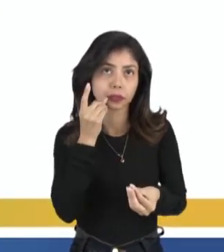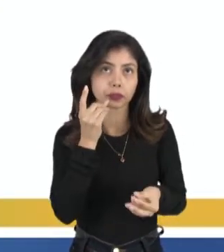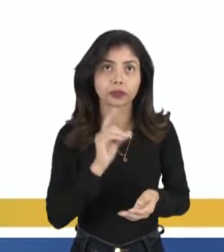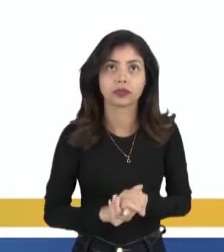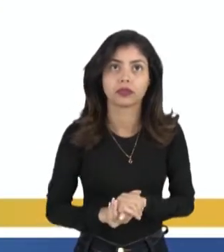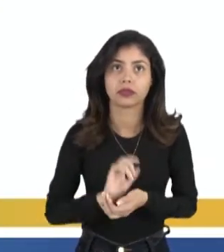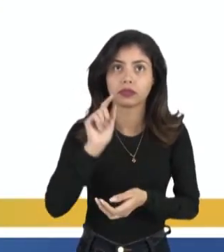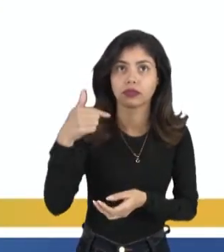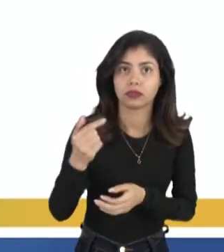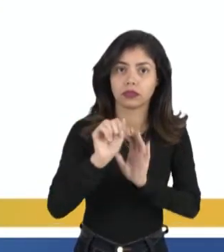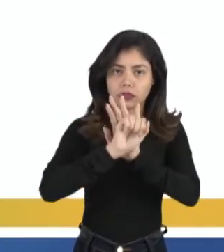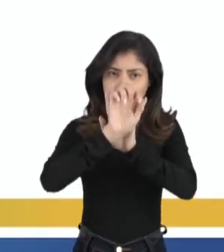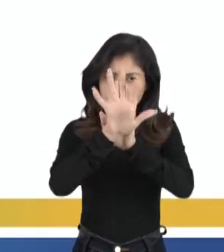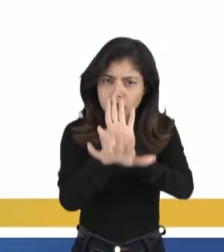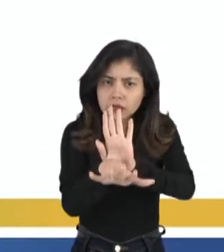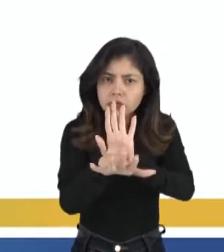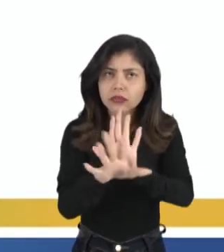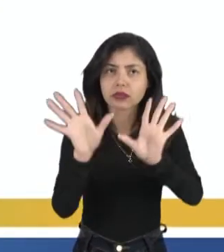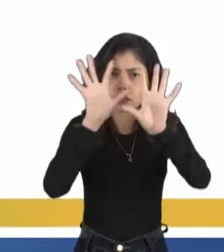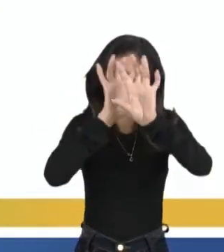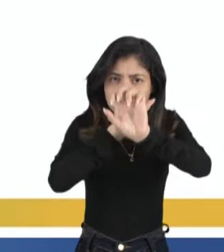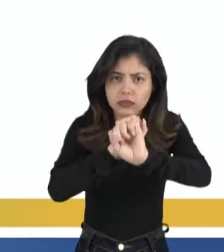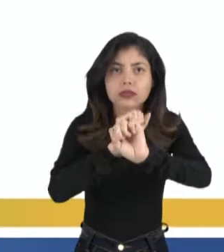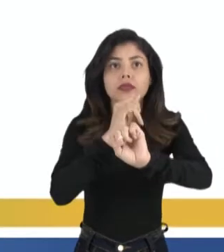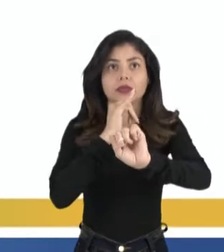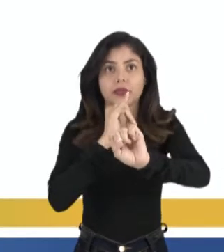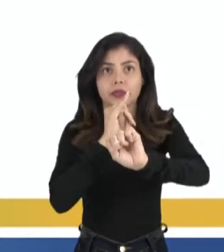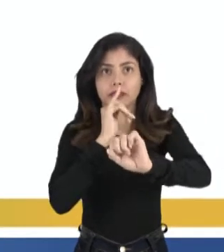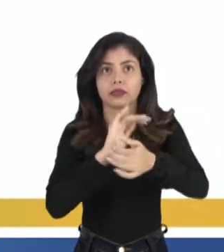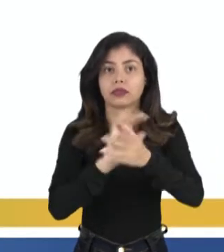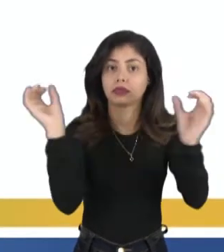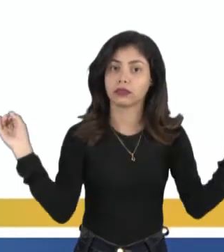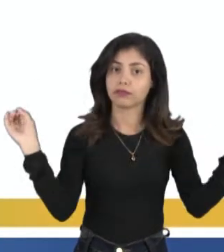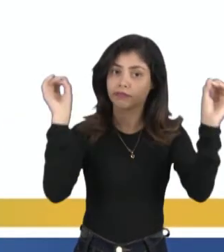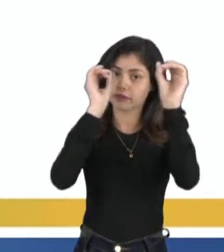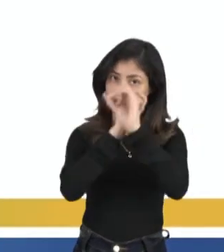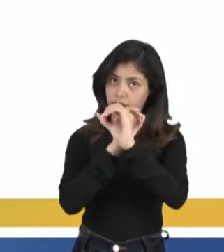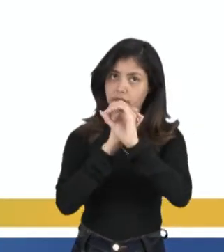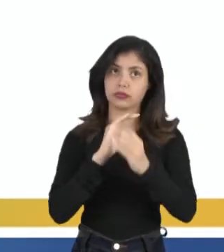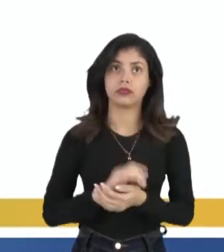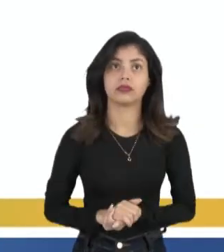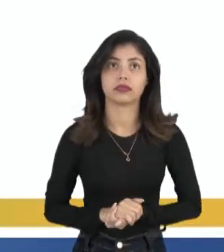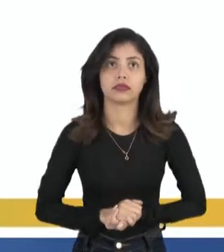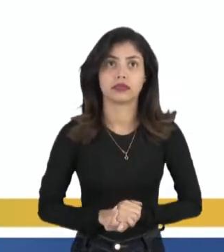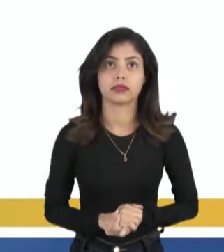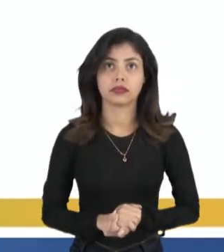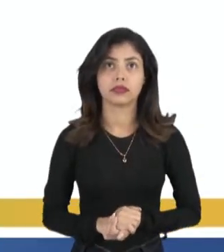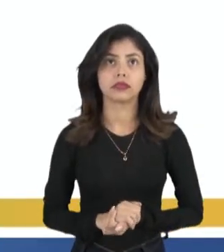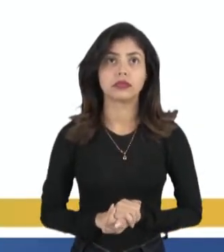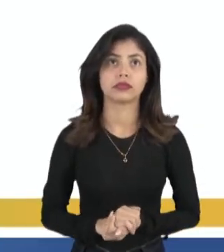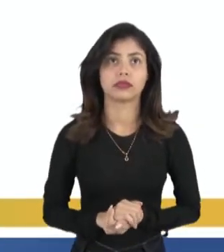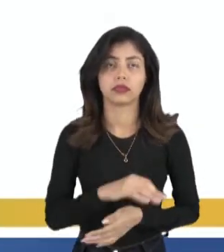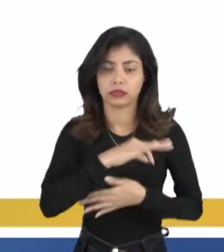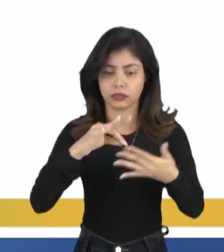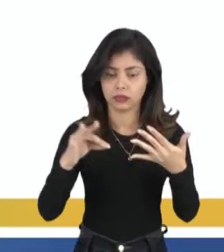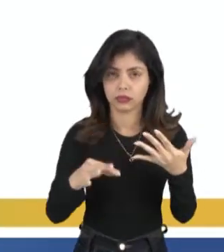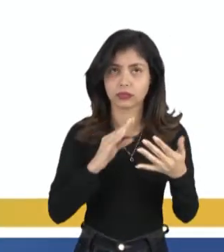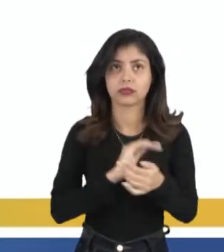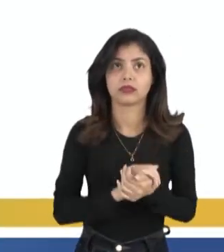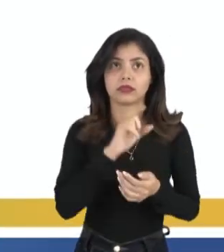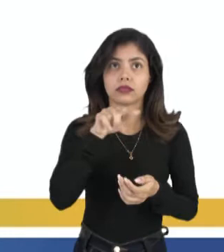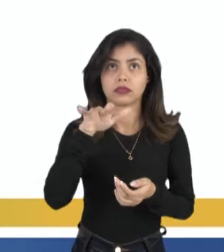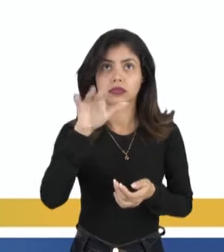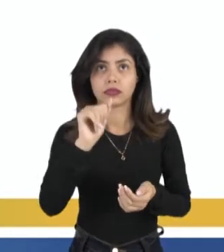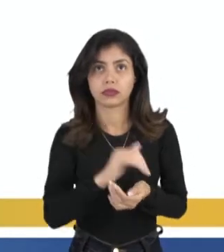né? E aqui a parte está escura, então a gente já pode saber aqui que, por exemplo, é um eclipse solar. Então vamos aqui ver os tipos de eclipse. Temos